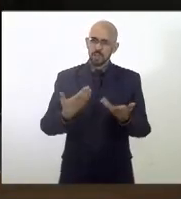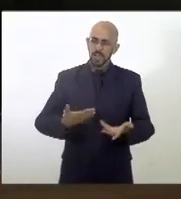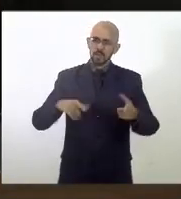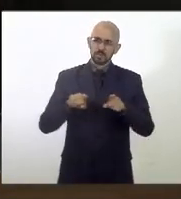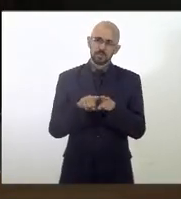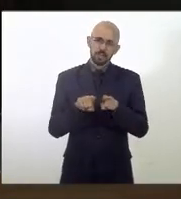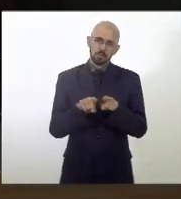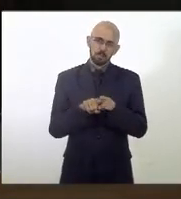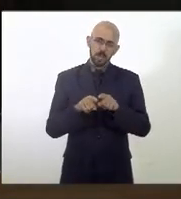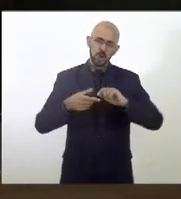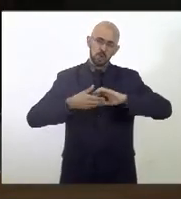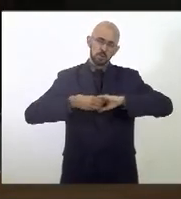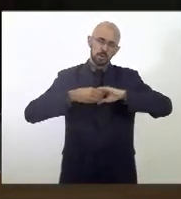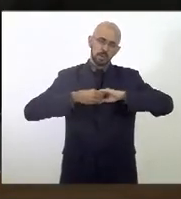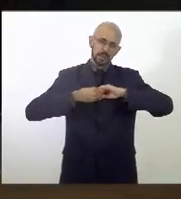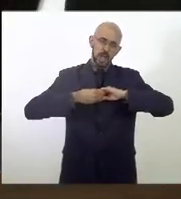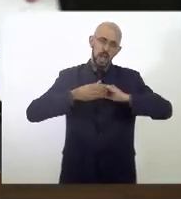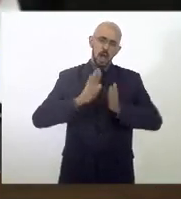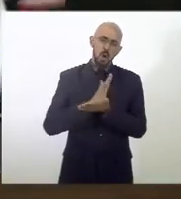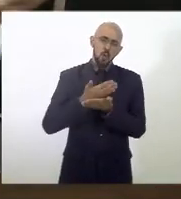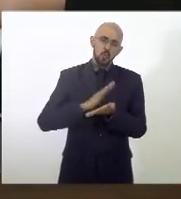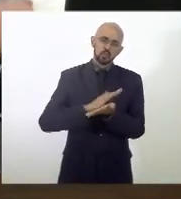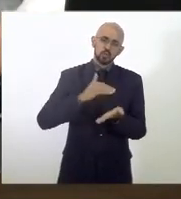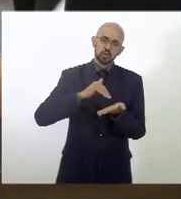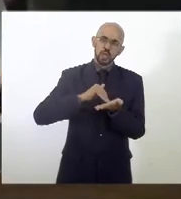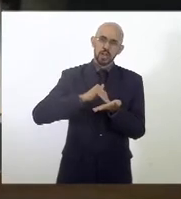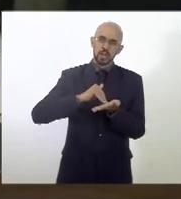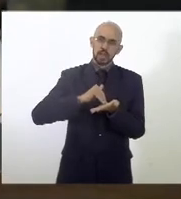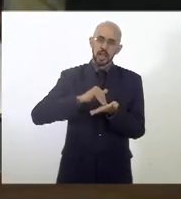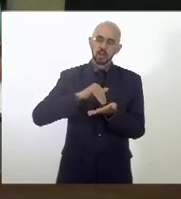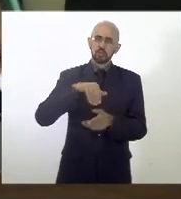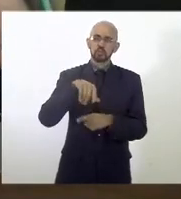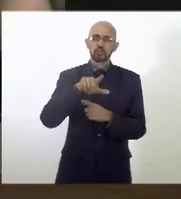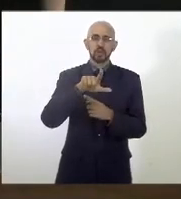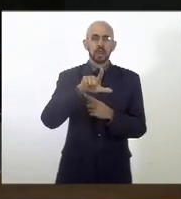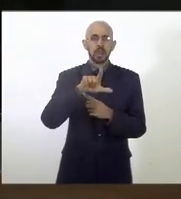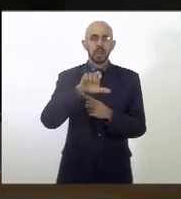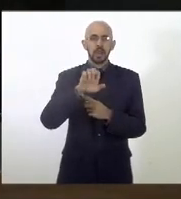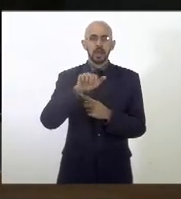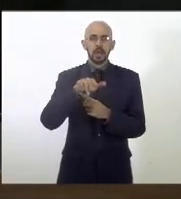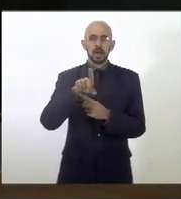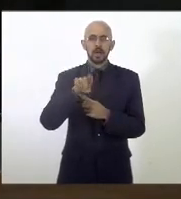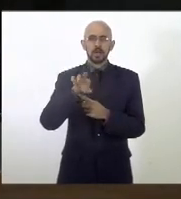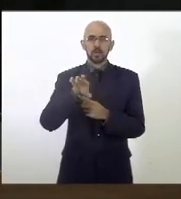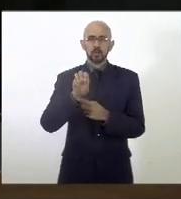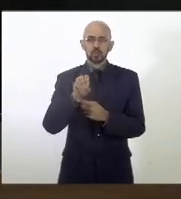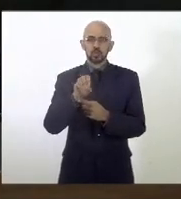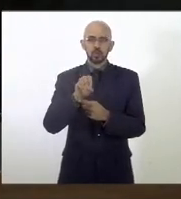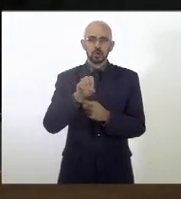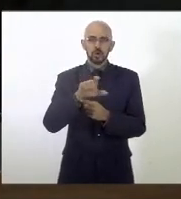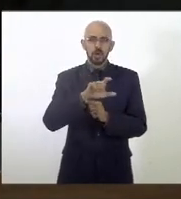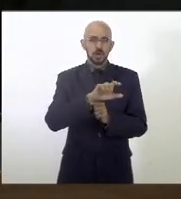saudar alguns secretários presentes, Leandro Monteiro, Matheus Quintal,